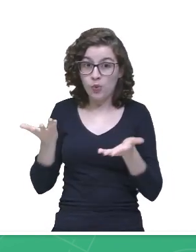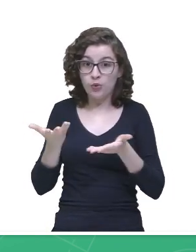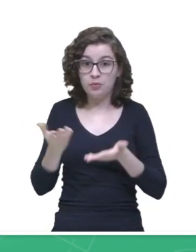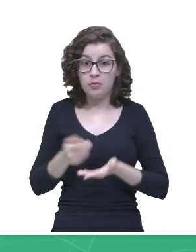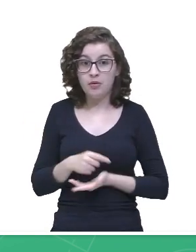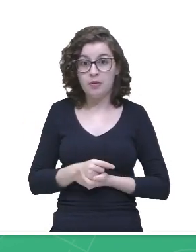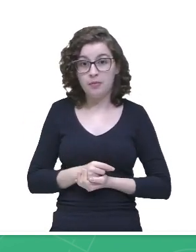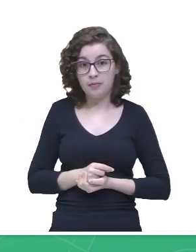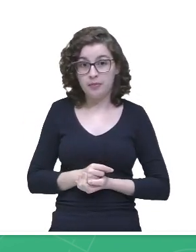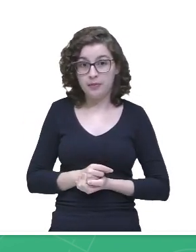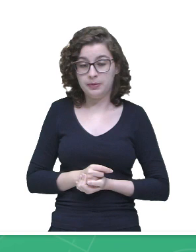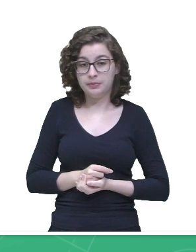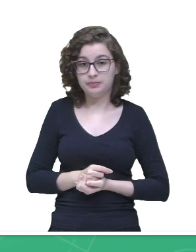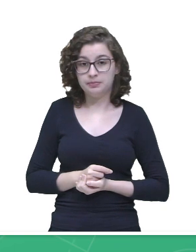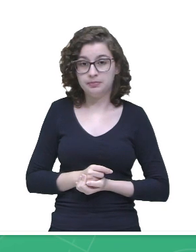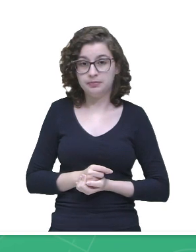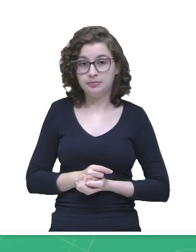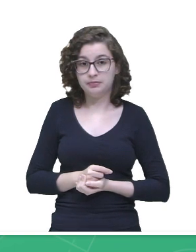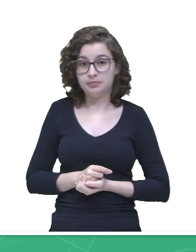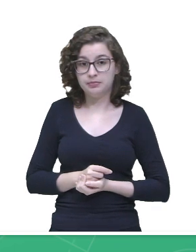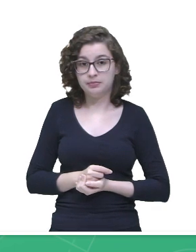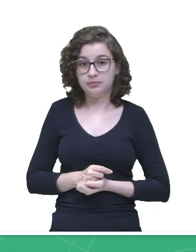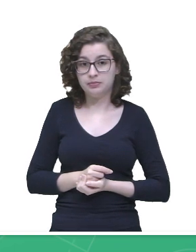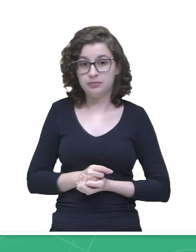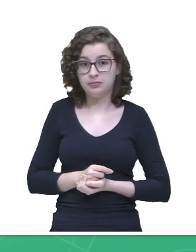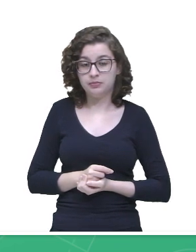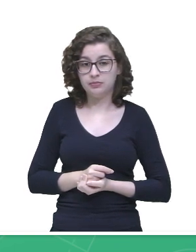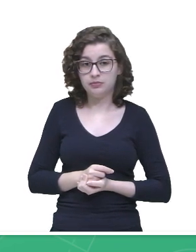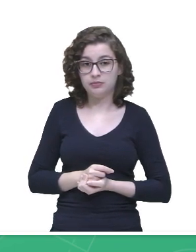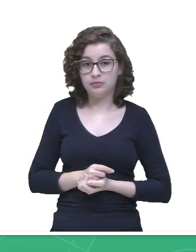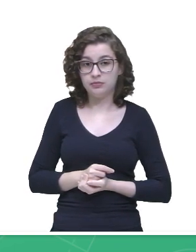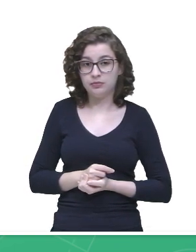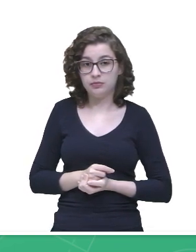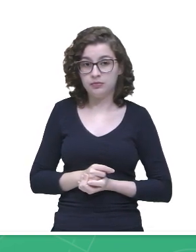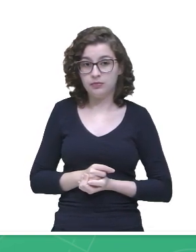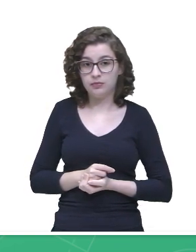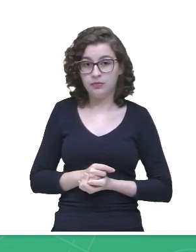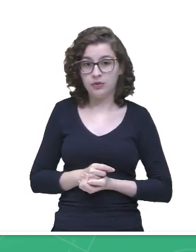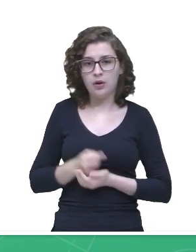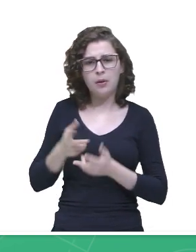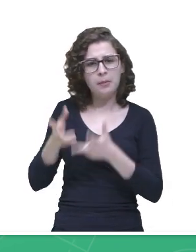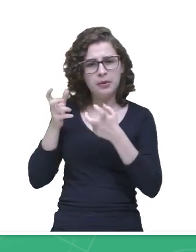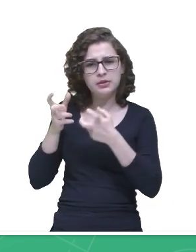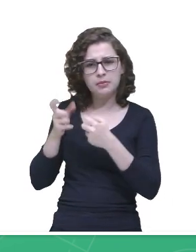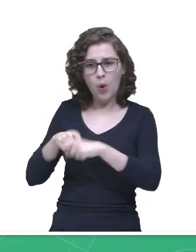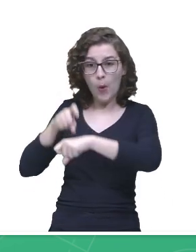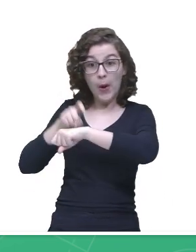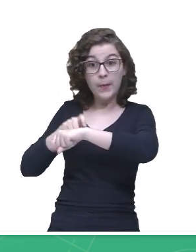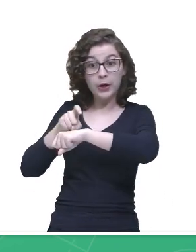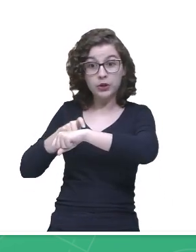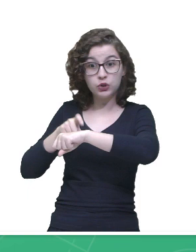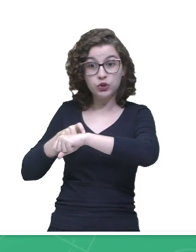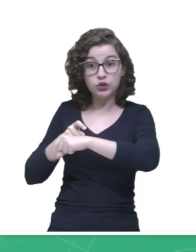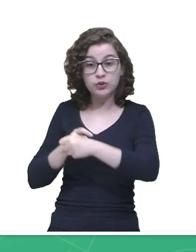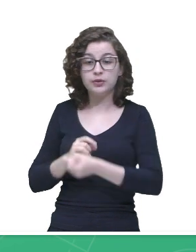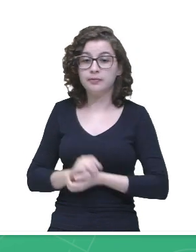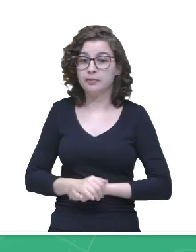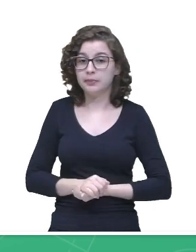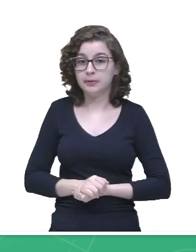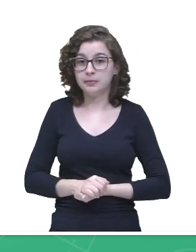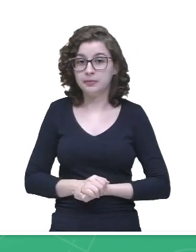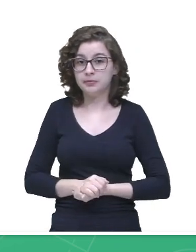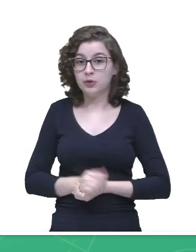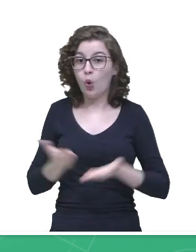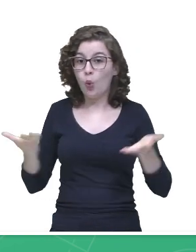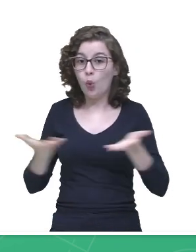farmácia. Olha que interessante, vamos descobrir aqui as coisas. Nós já temos o que aqui? O marcadorzinho temporal, esta manhã.